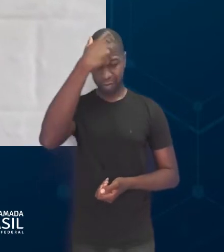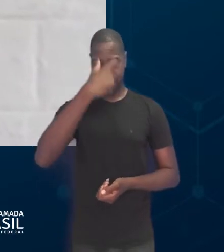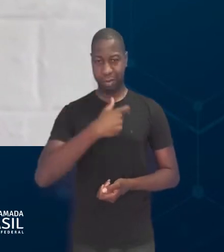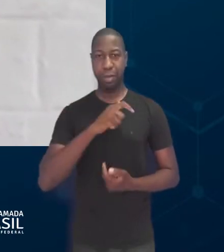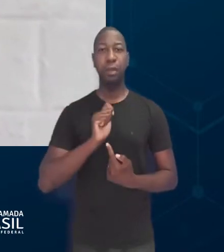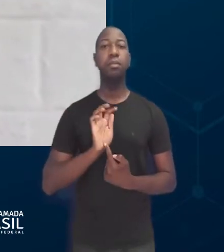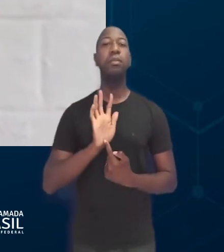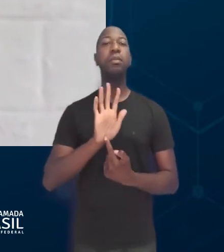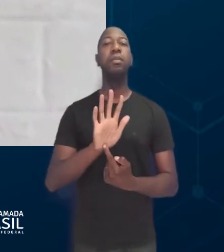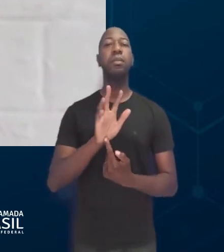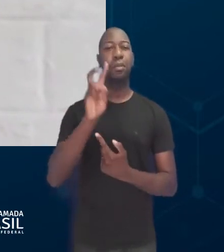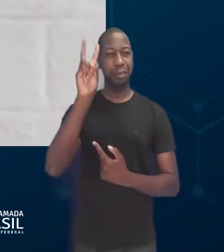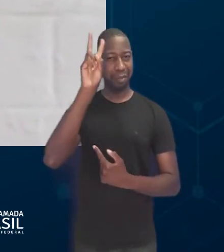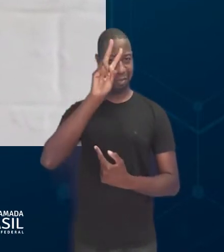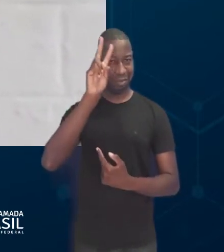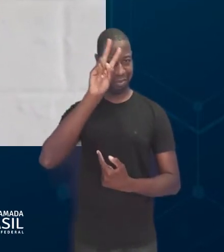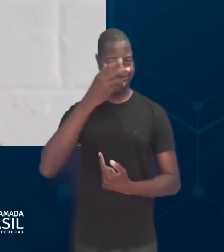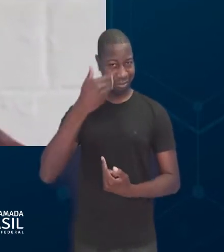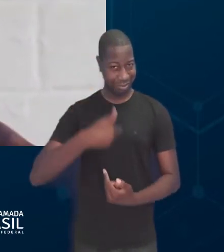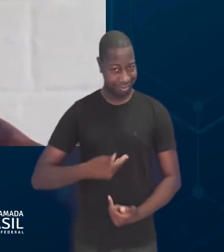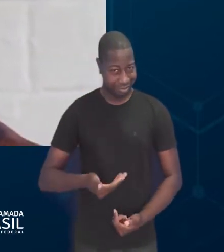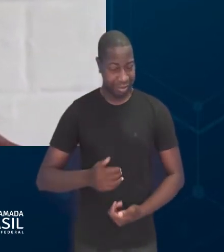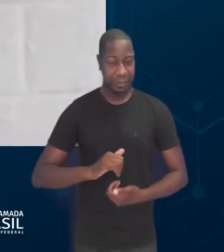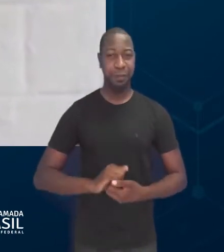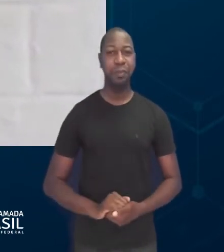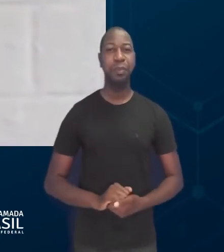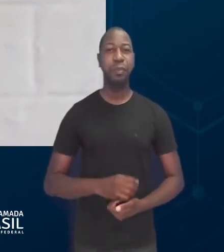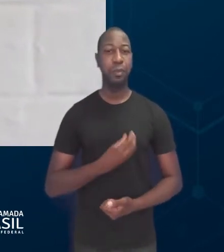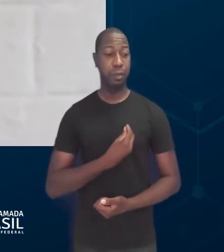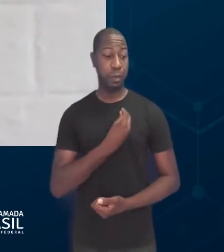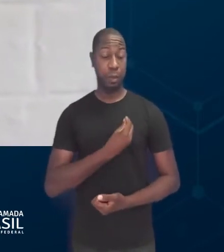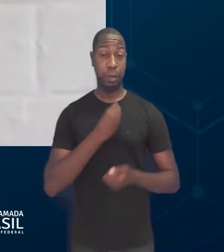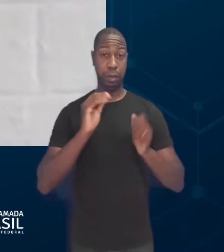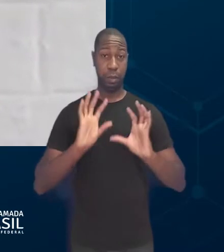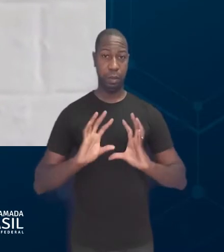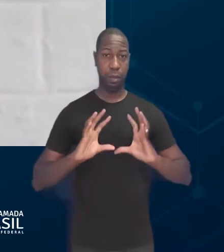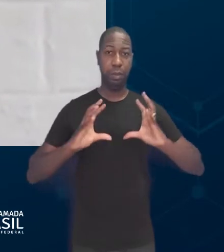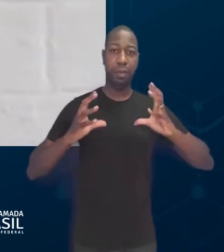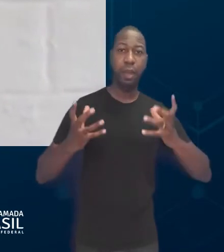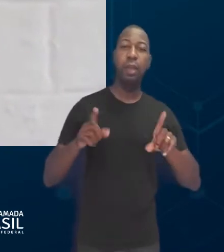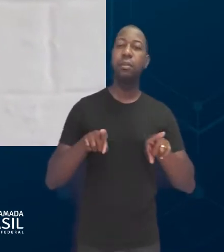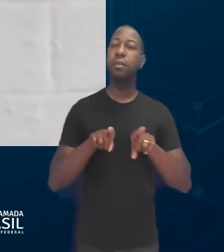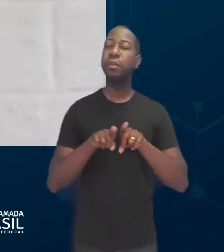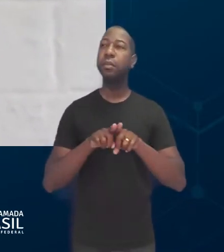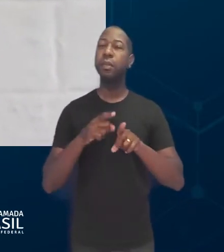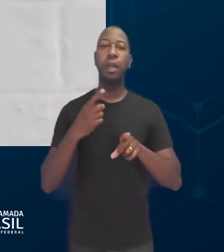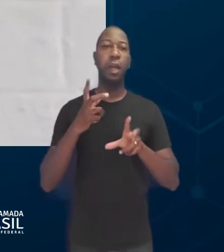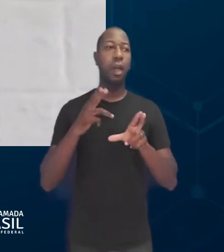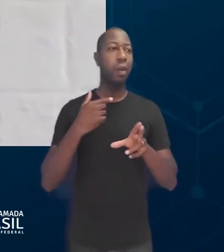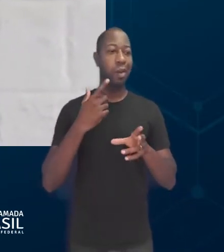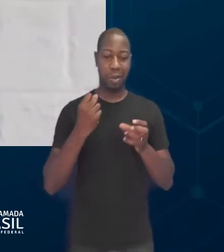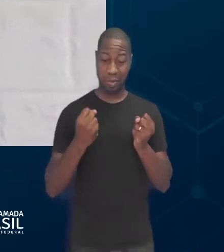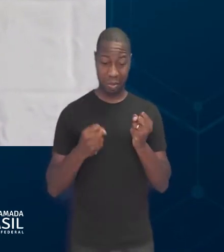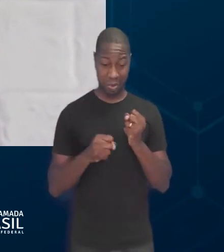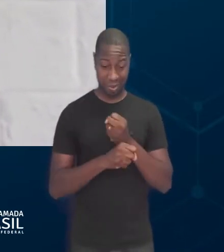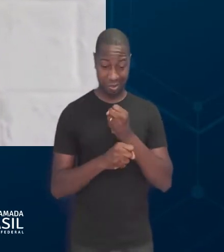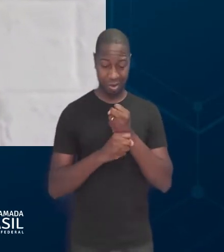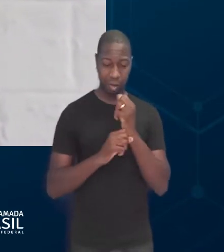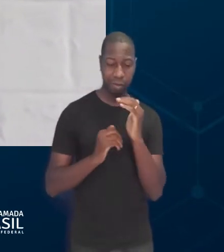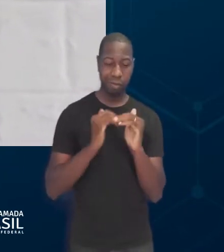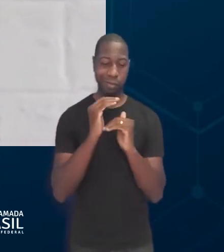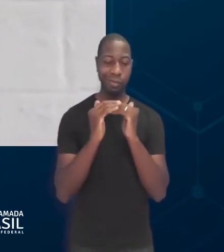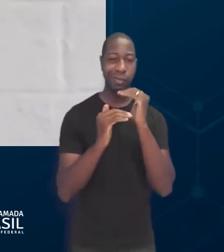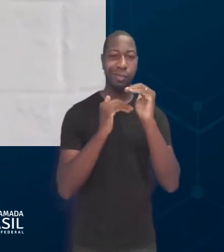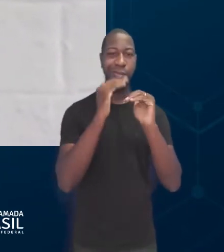nossa própria história. Participar desse evento também é construir uma nova identidade para o